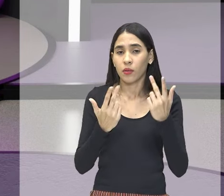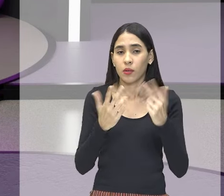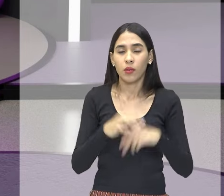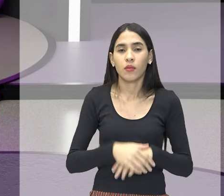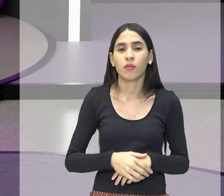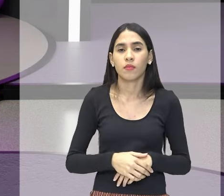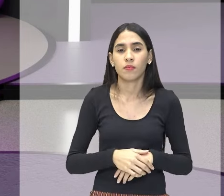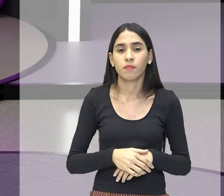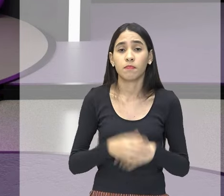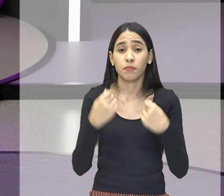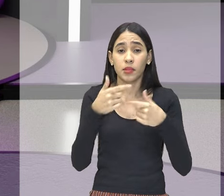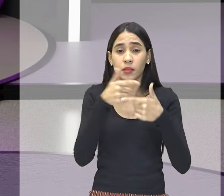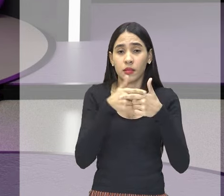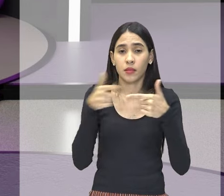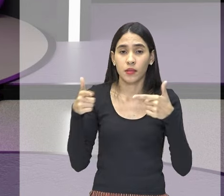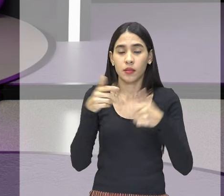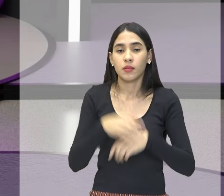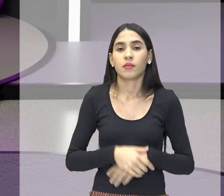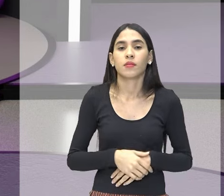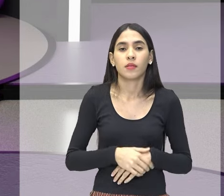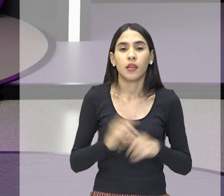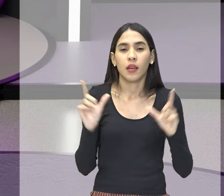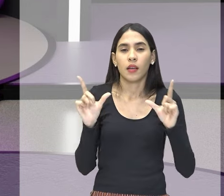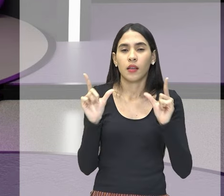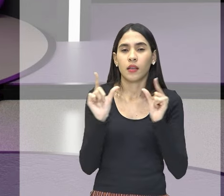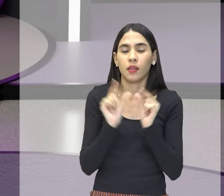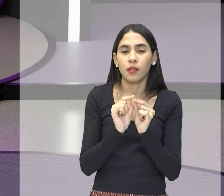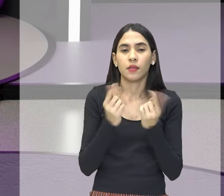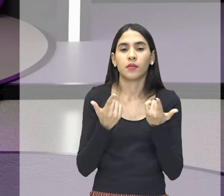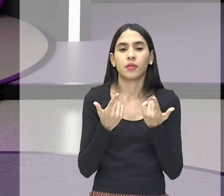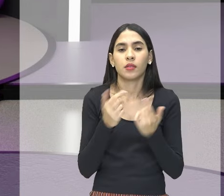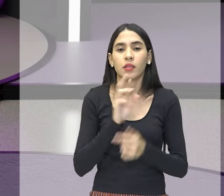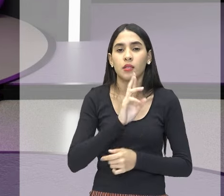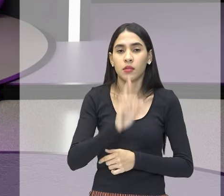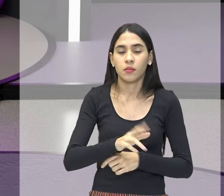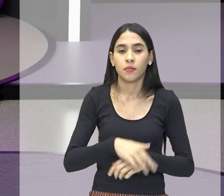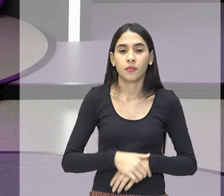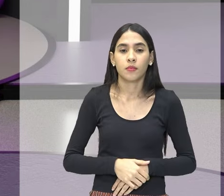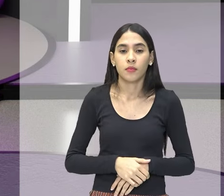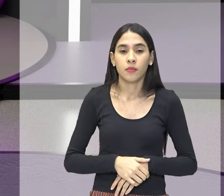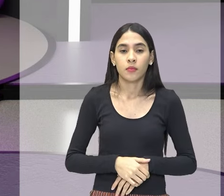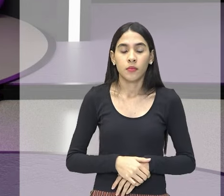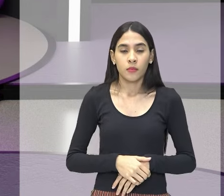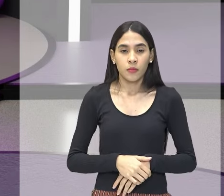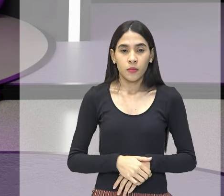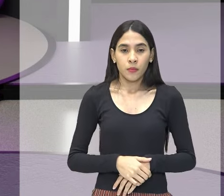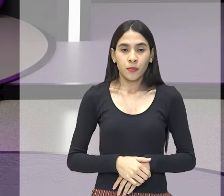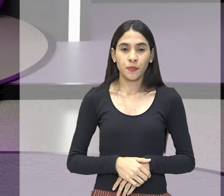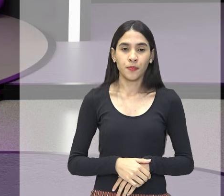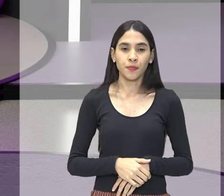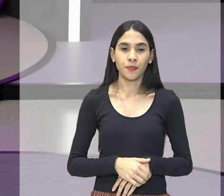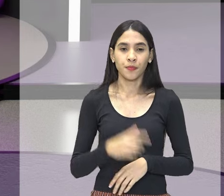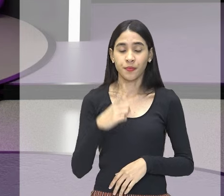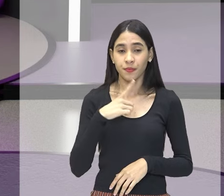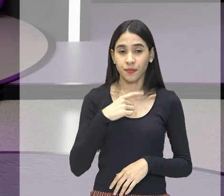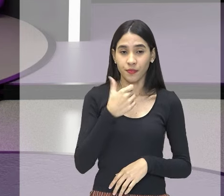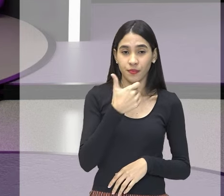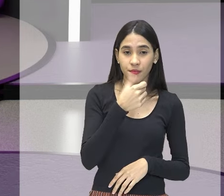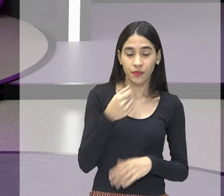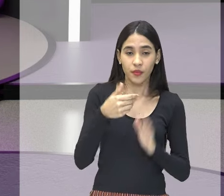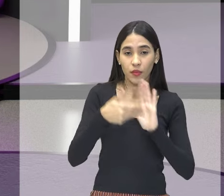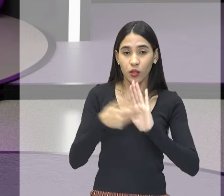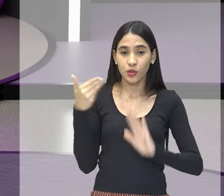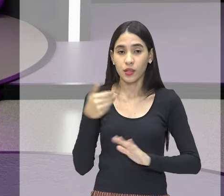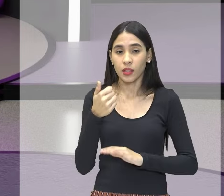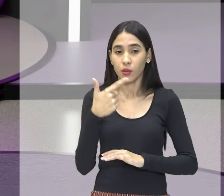Eu vou simplificar, eu vou reduzir ali aquele resultado. Então, se eu tenho 16 e tiro 12, eu vou